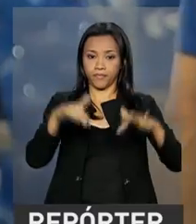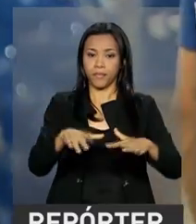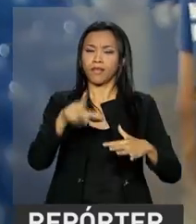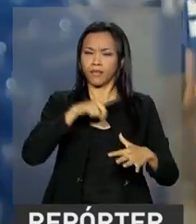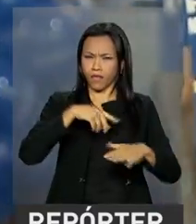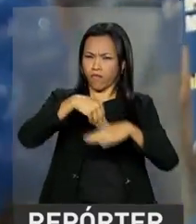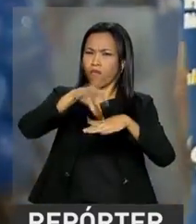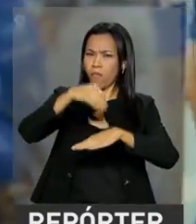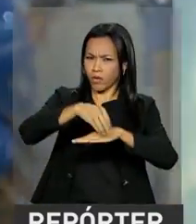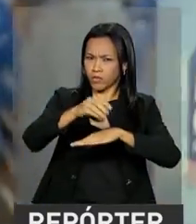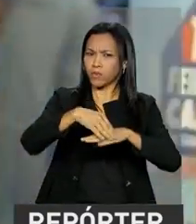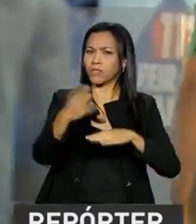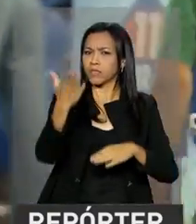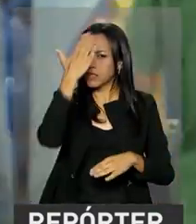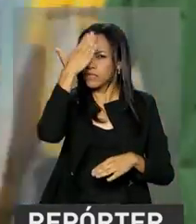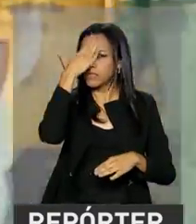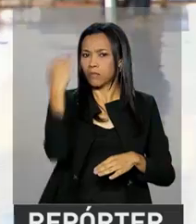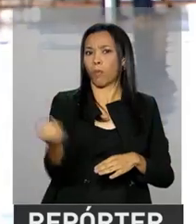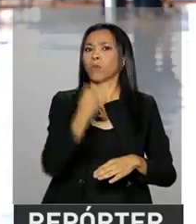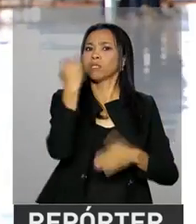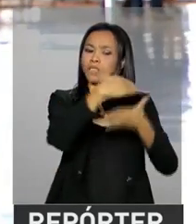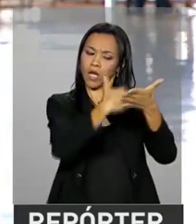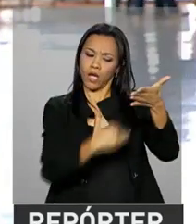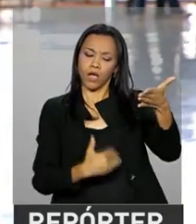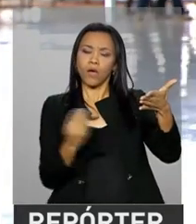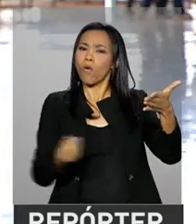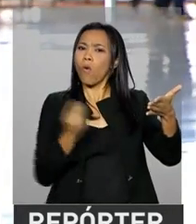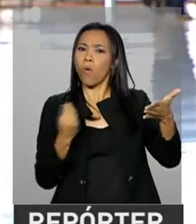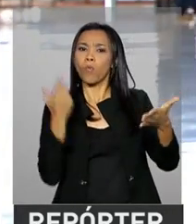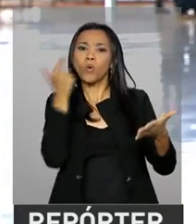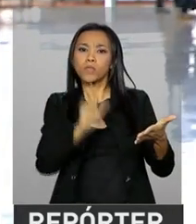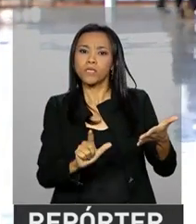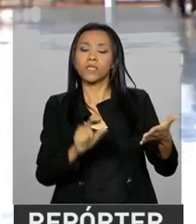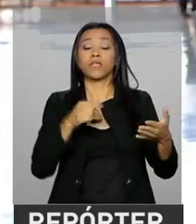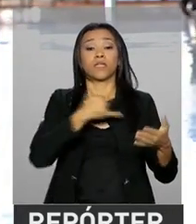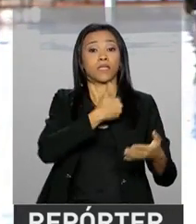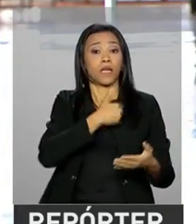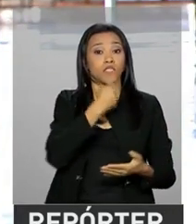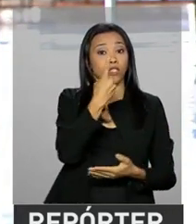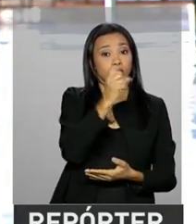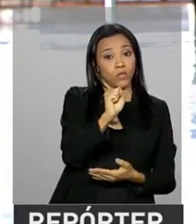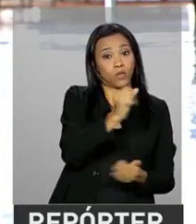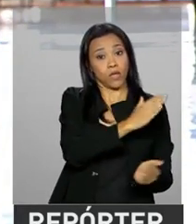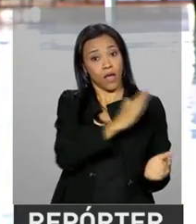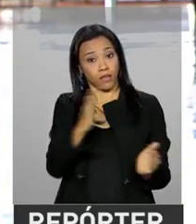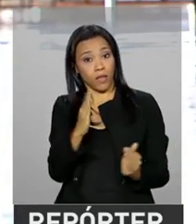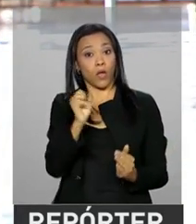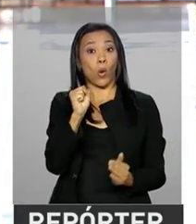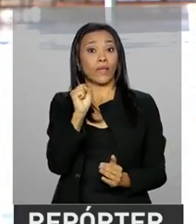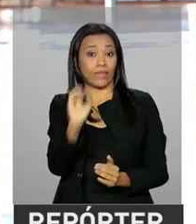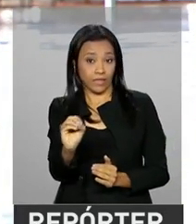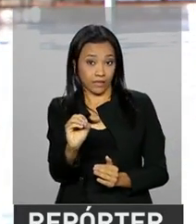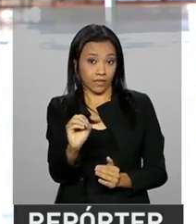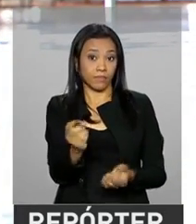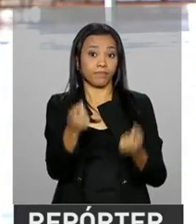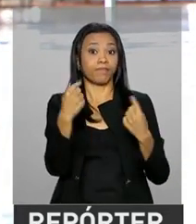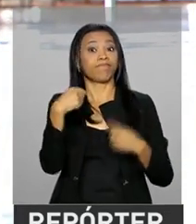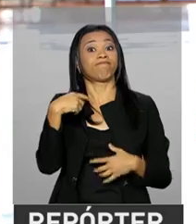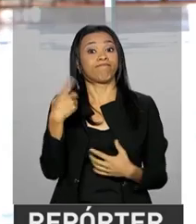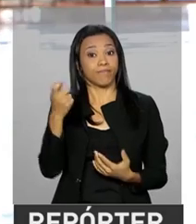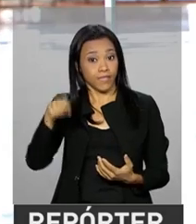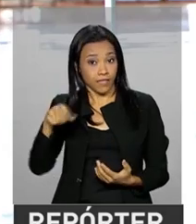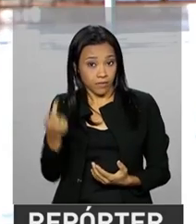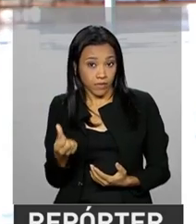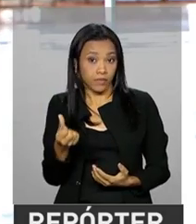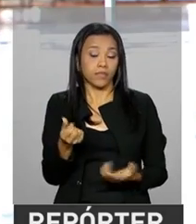algumas informações são importantes para firmar o negócio é preciso ter entre 18 anos e 80 anos e 6 meses